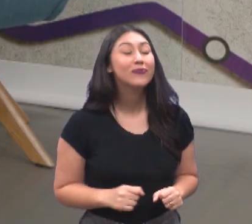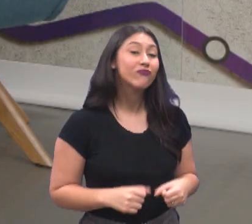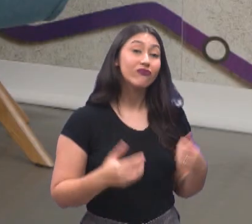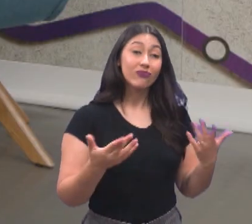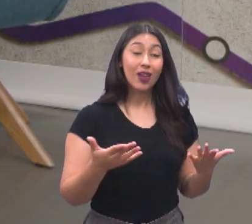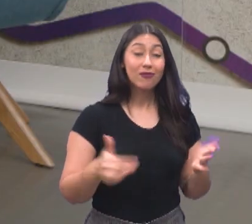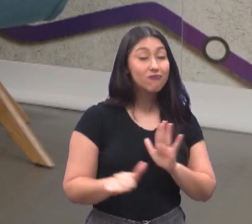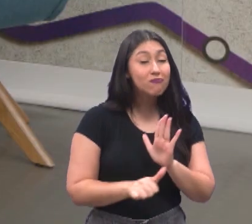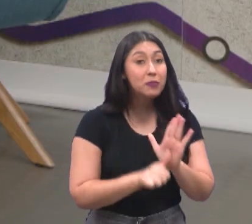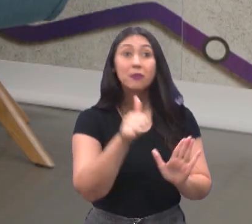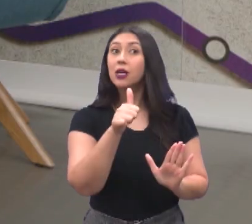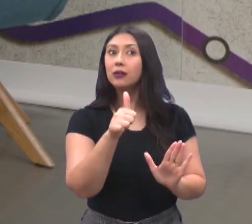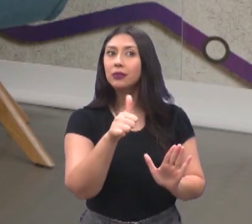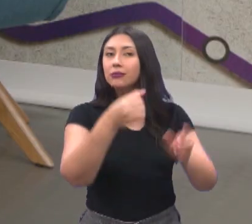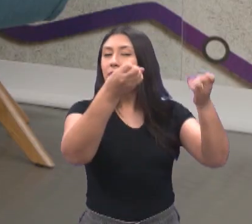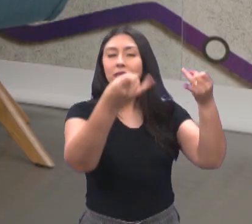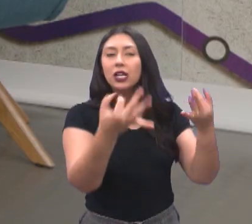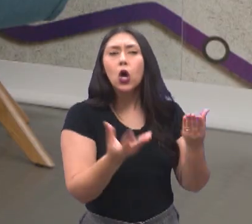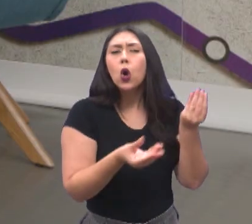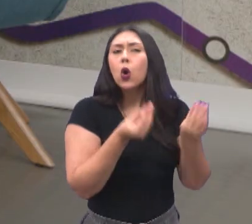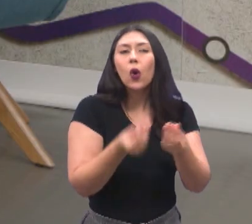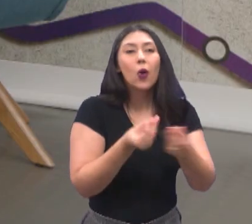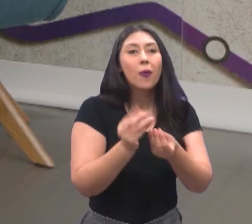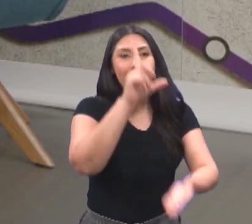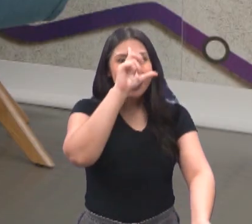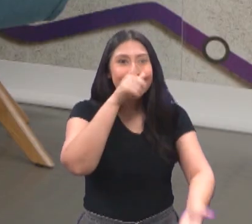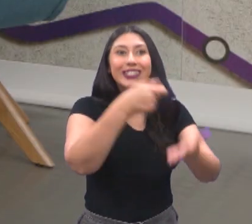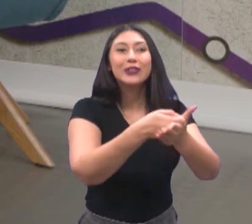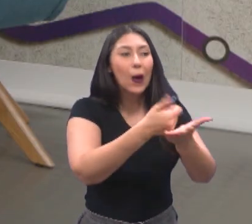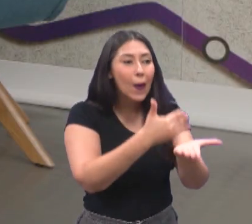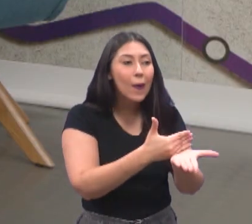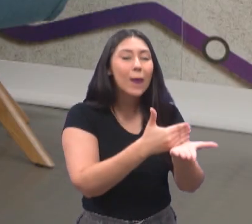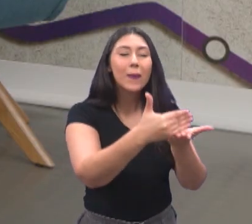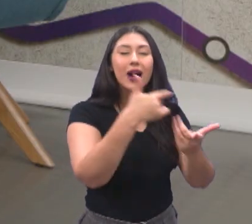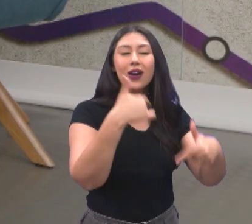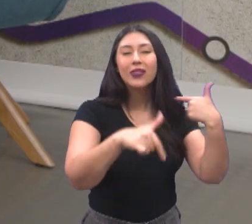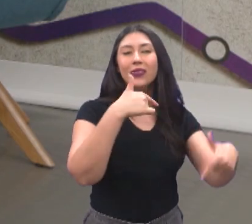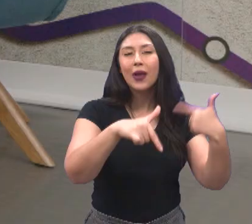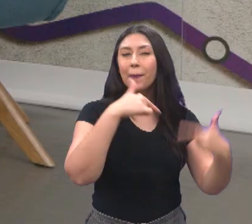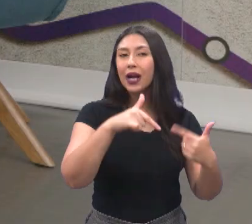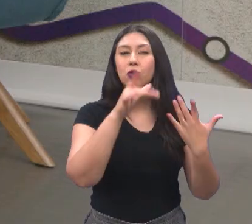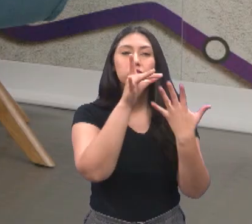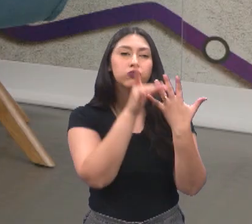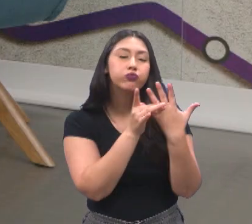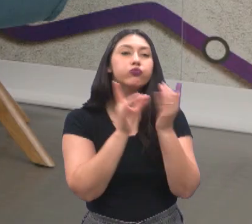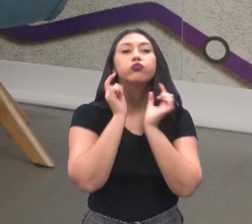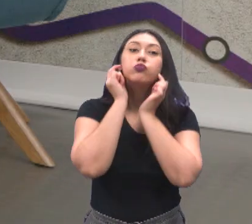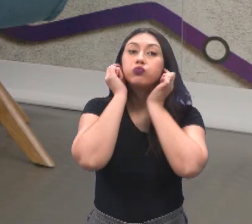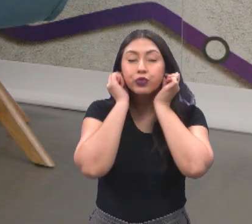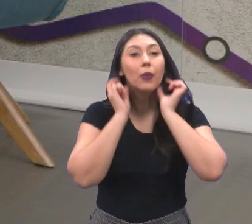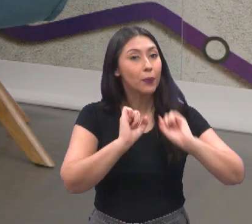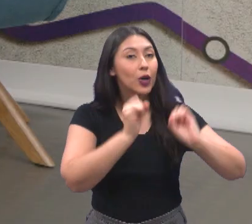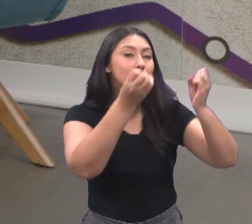de tudo é você contar um pouquinho como é que você entrou nessa vida, da joalheria, de ourives. Queria que você